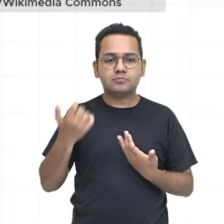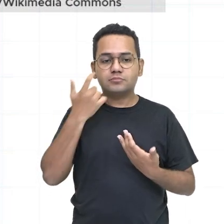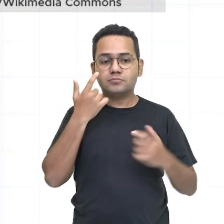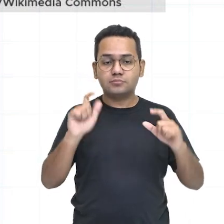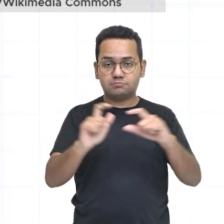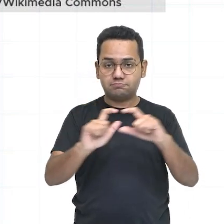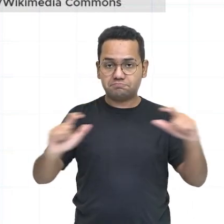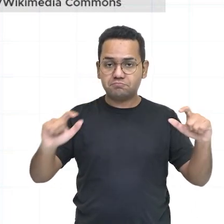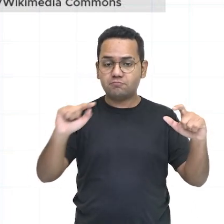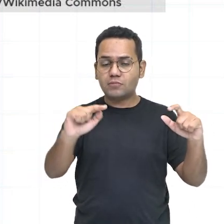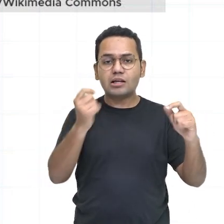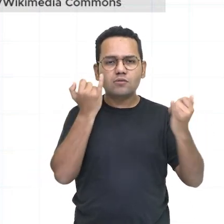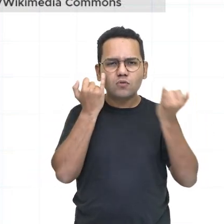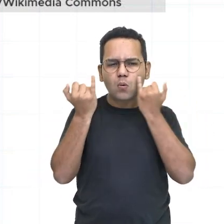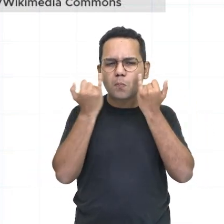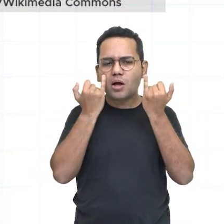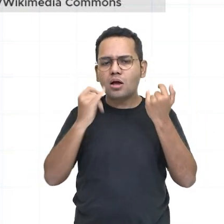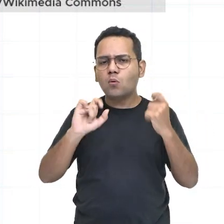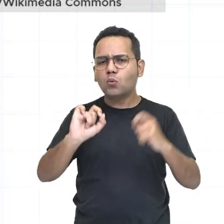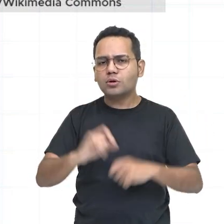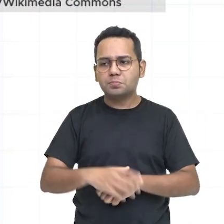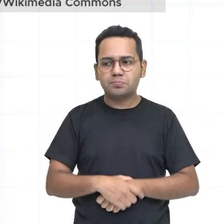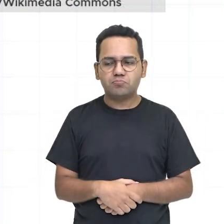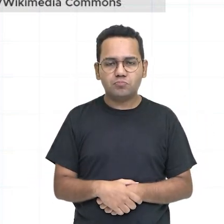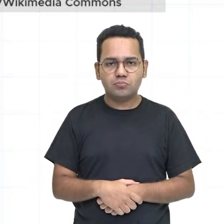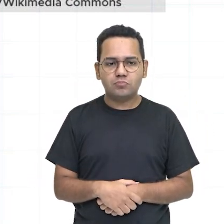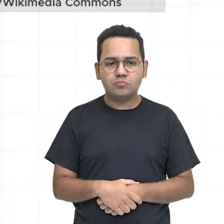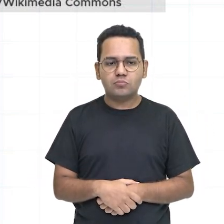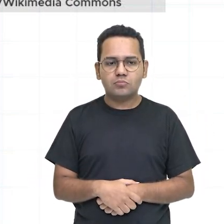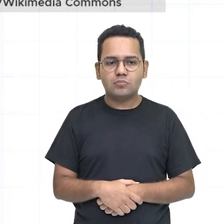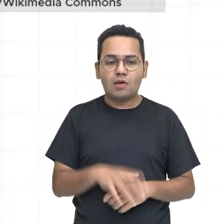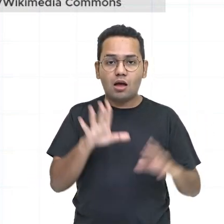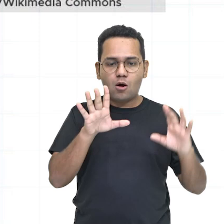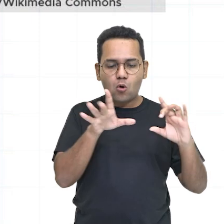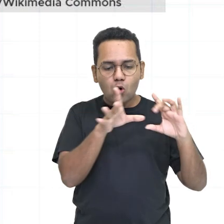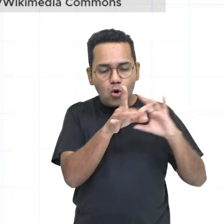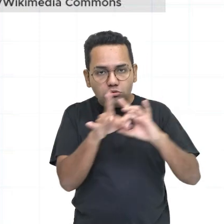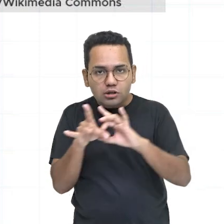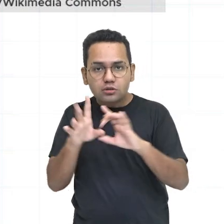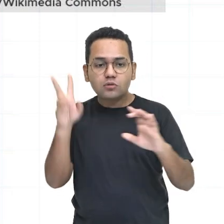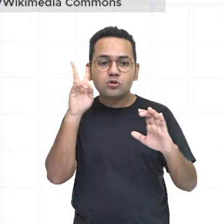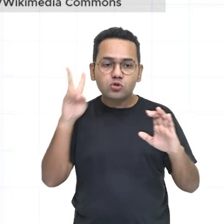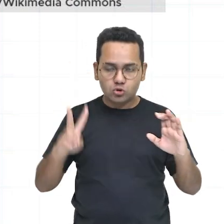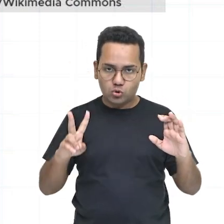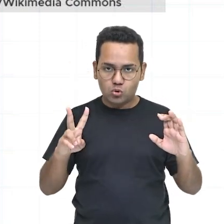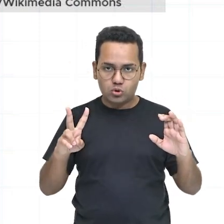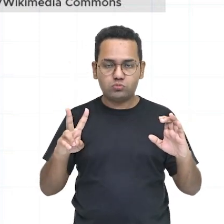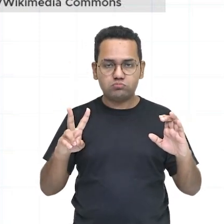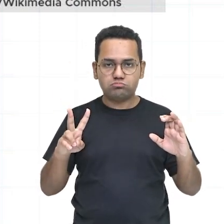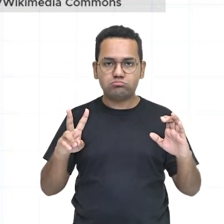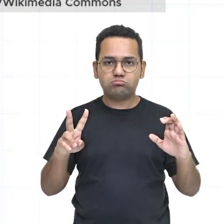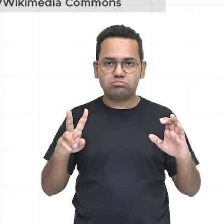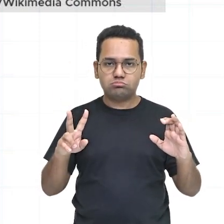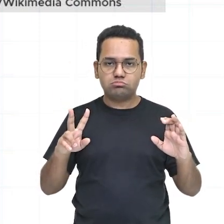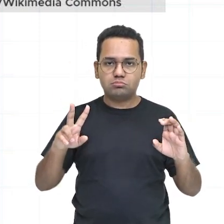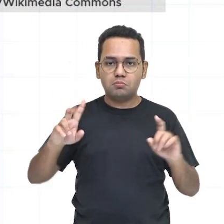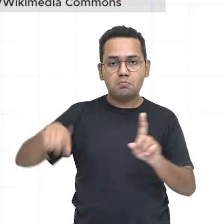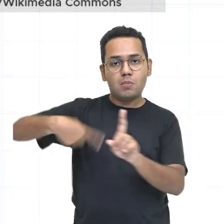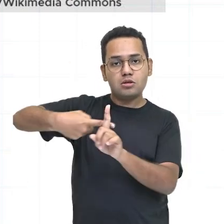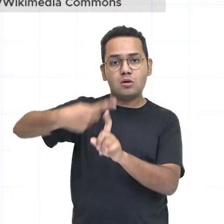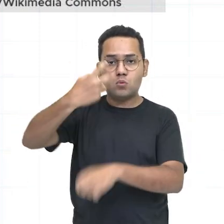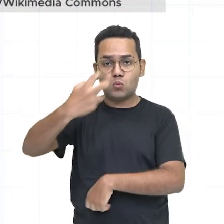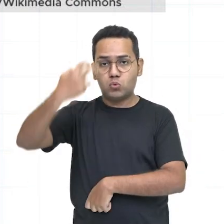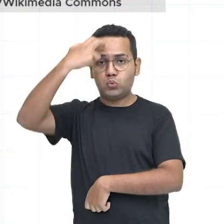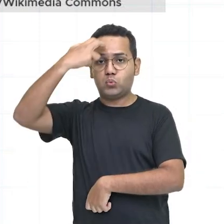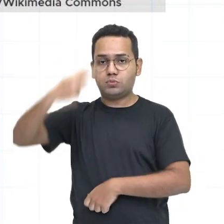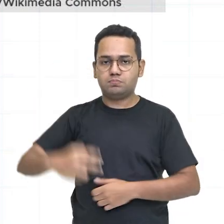histórico e cultural, ou seja, é uma jornada histórica e cultural.